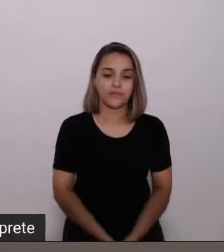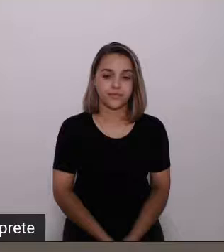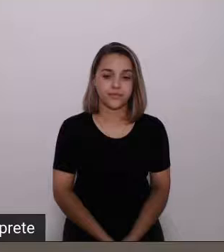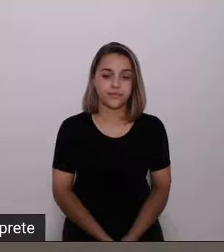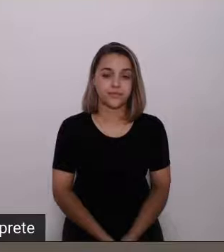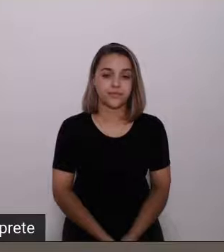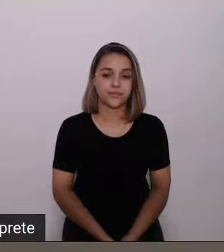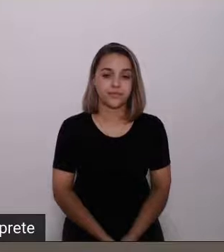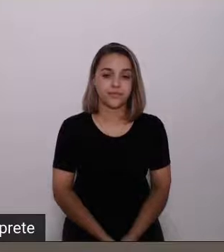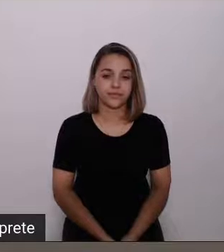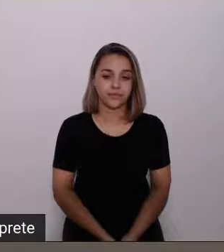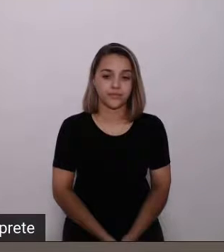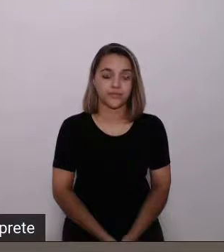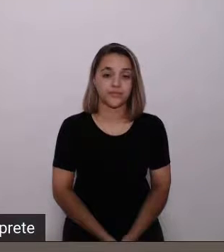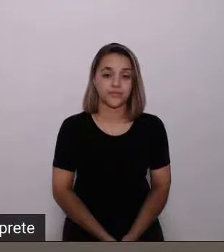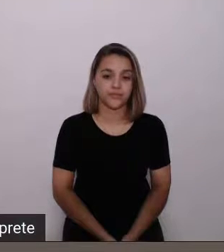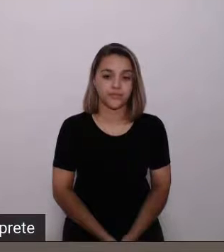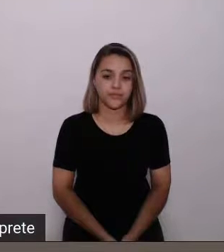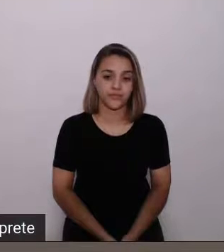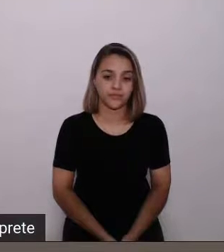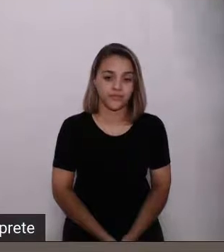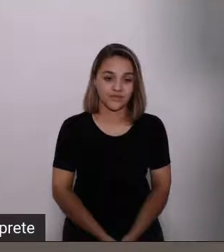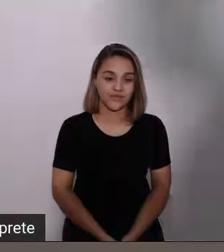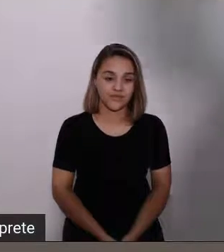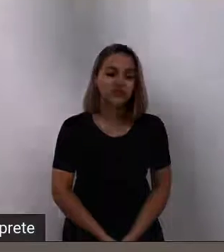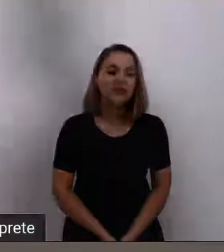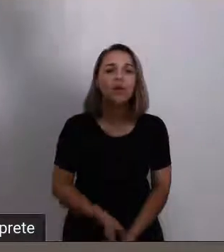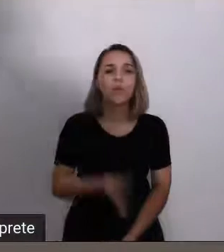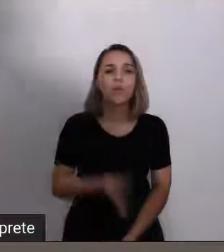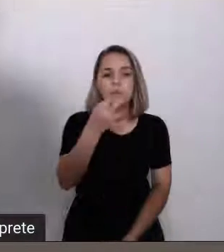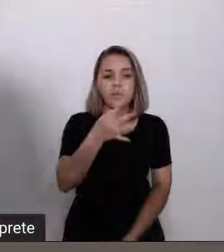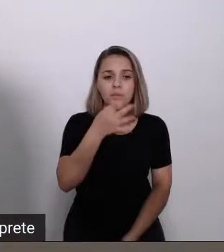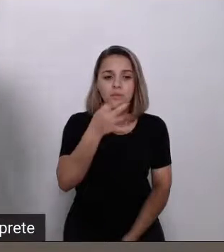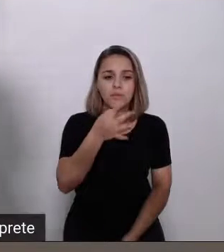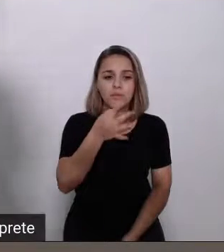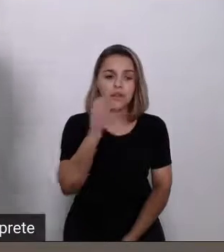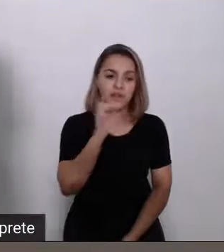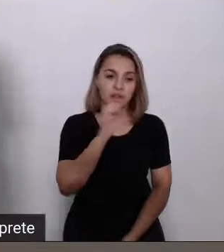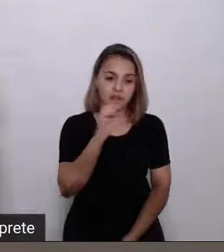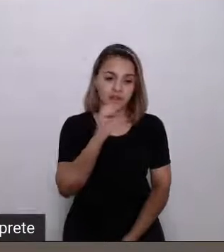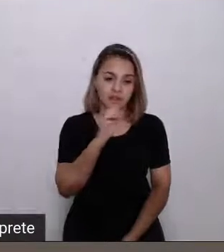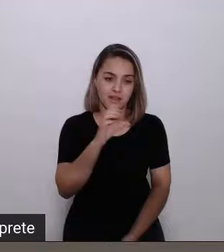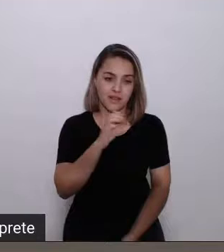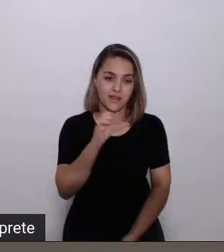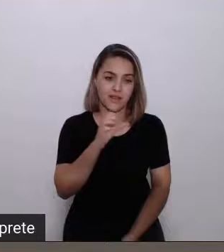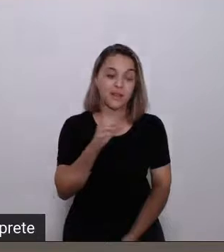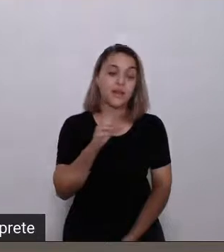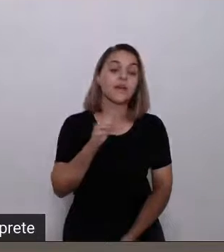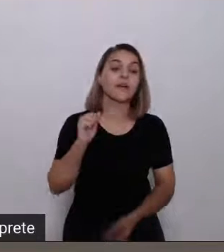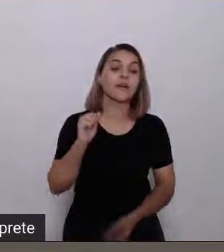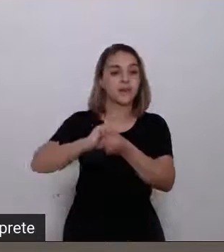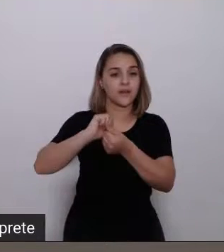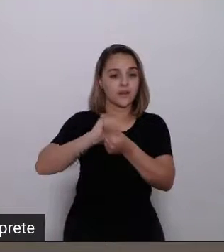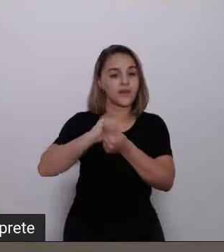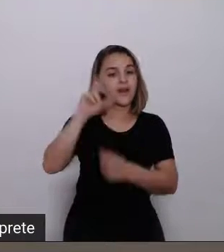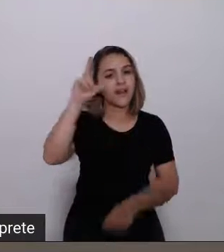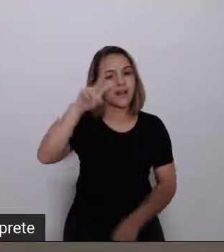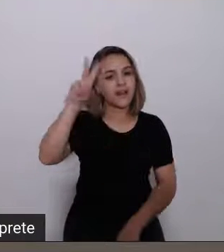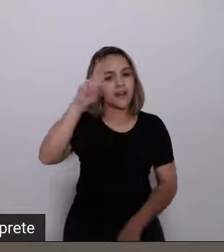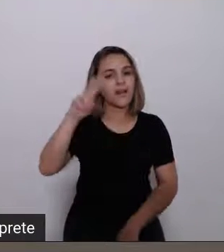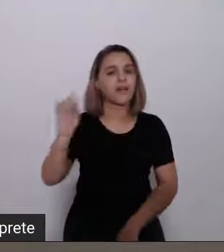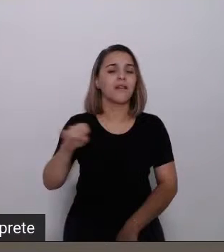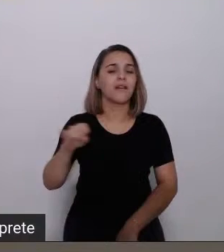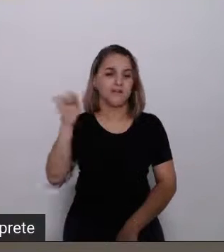Diga, Ricardo. É um comentário rápido. Do Mário, é uma grande qualidade dele, que é importante lembrar, que já vem dos anos 30 para